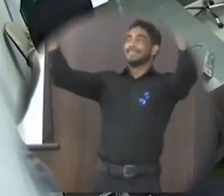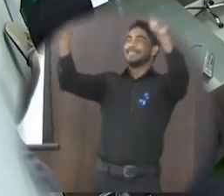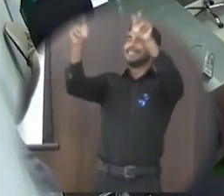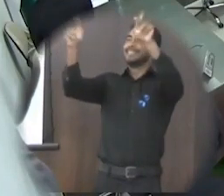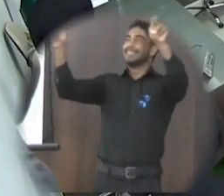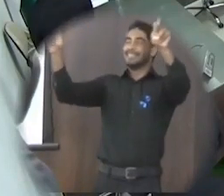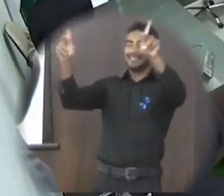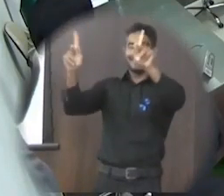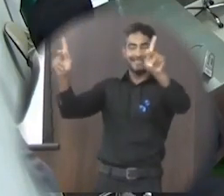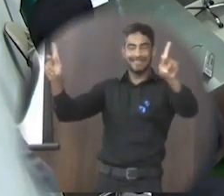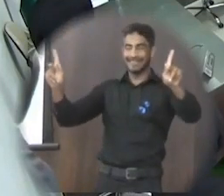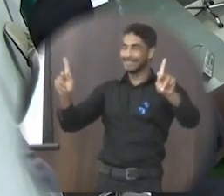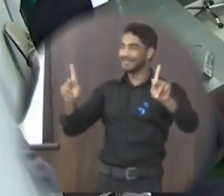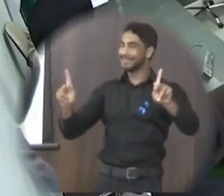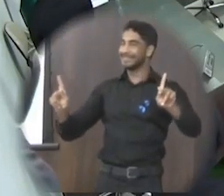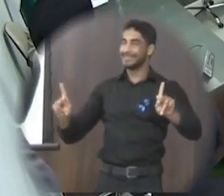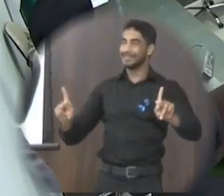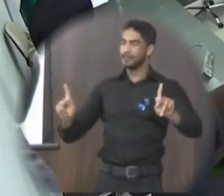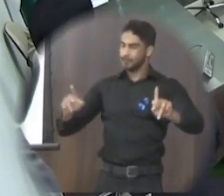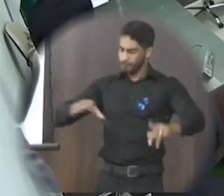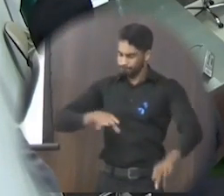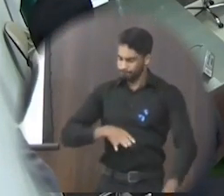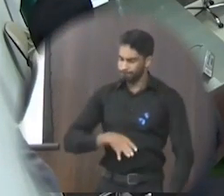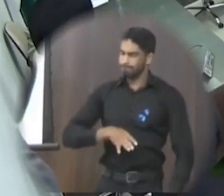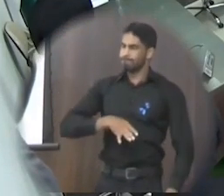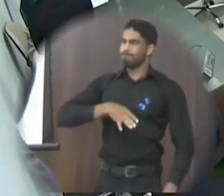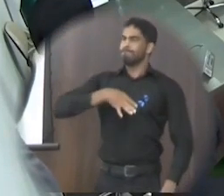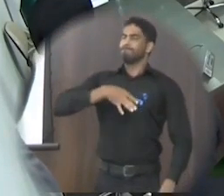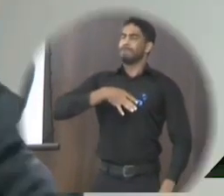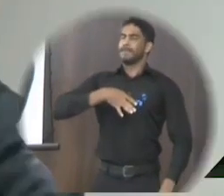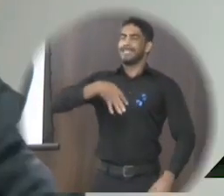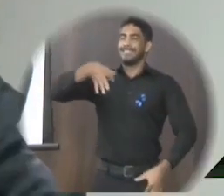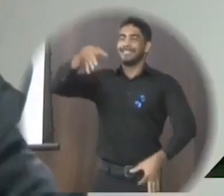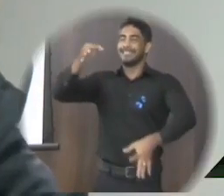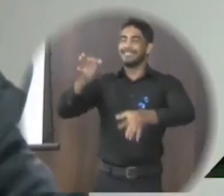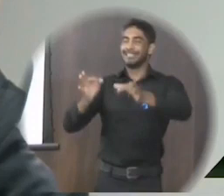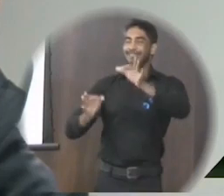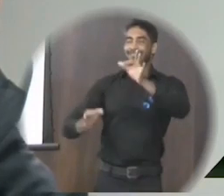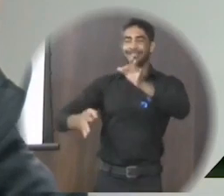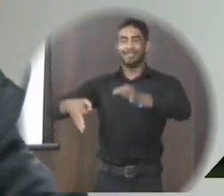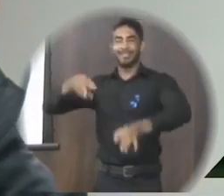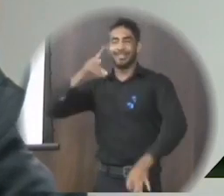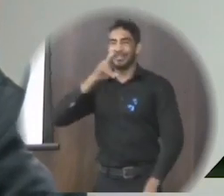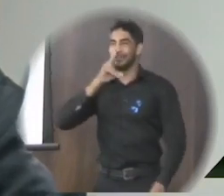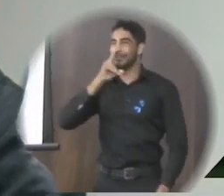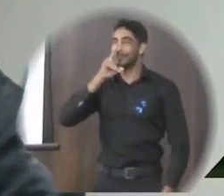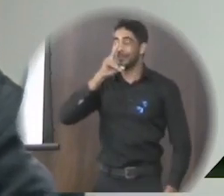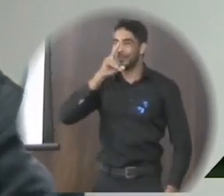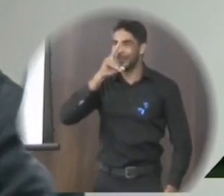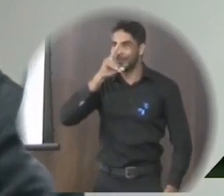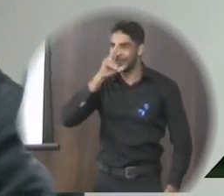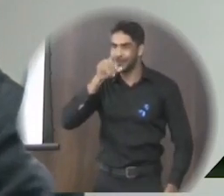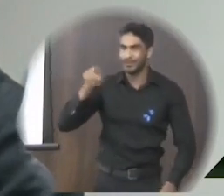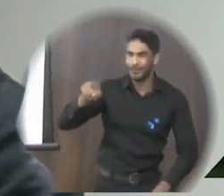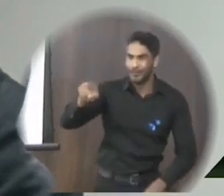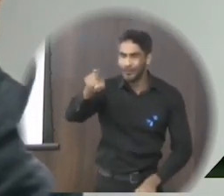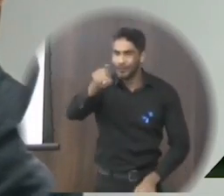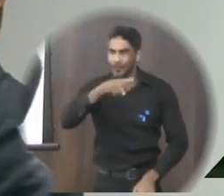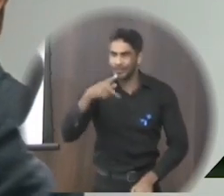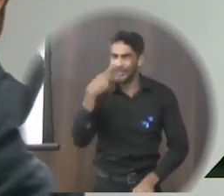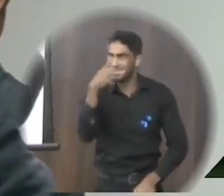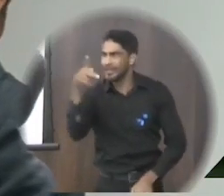no futuro e glória no passado, o seres da justiça grava